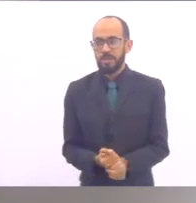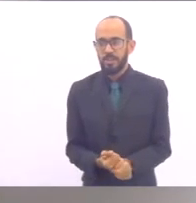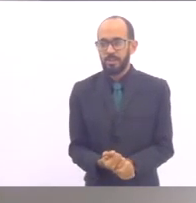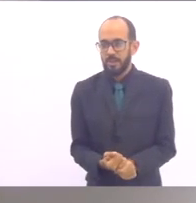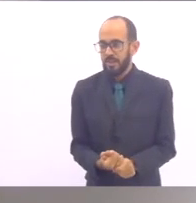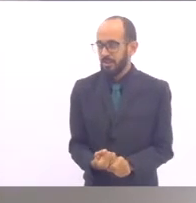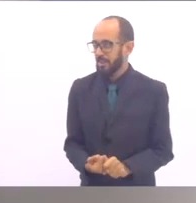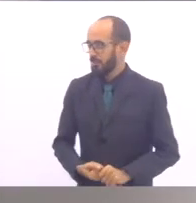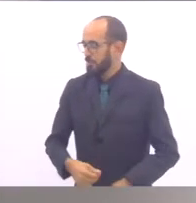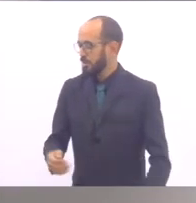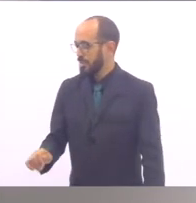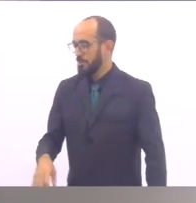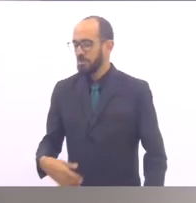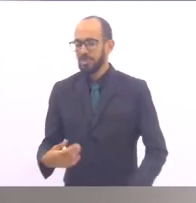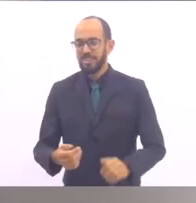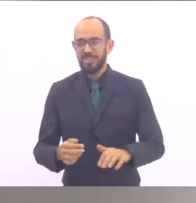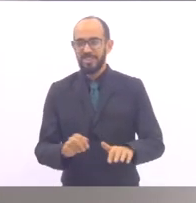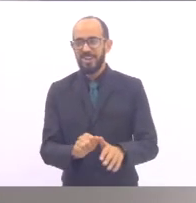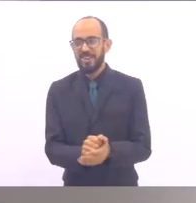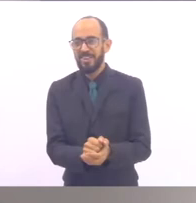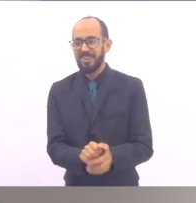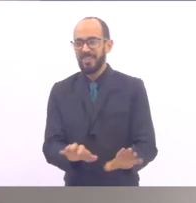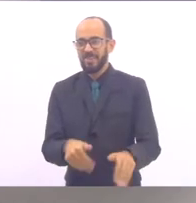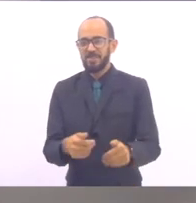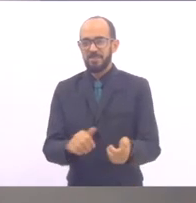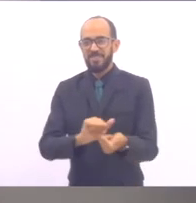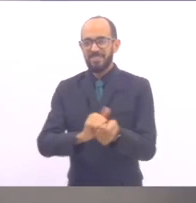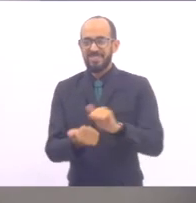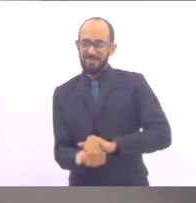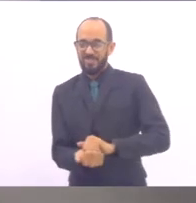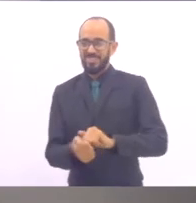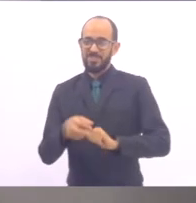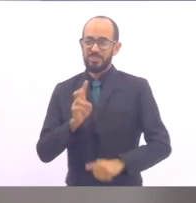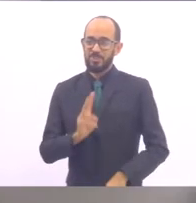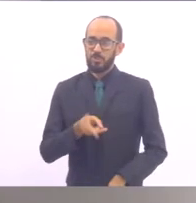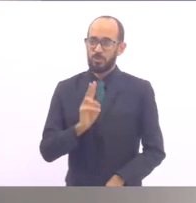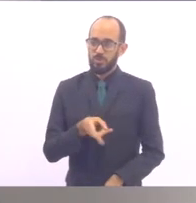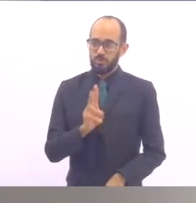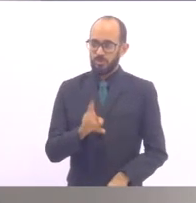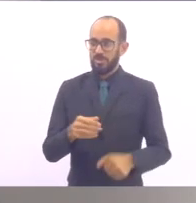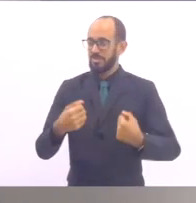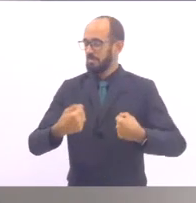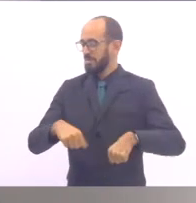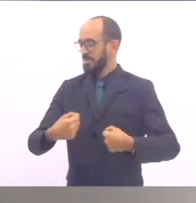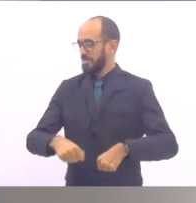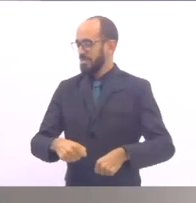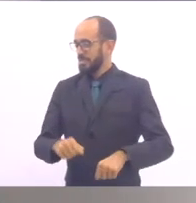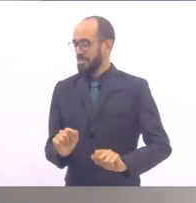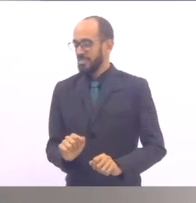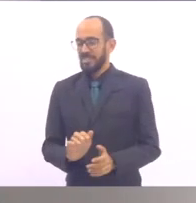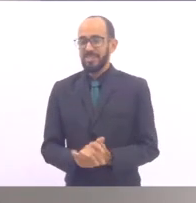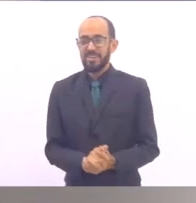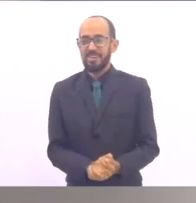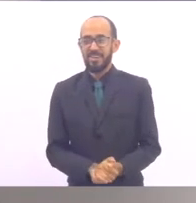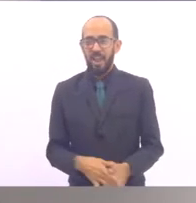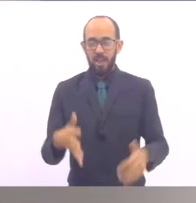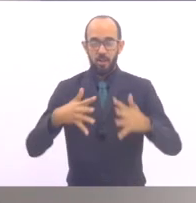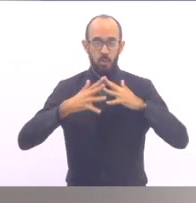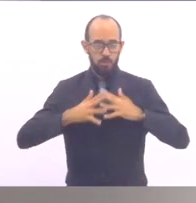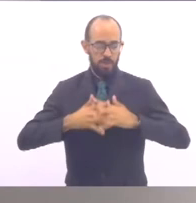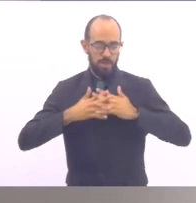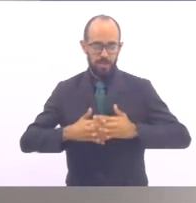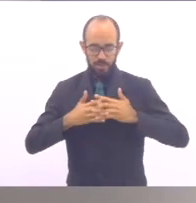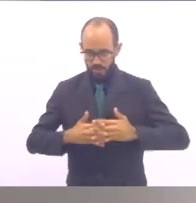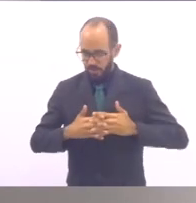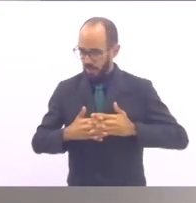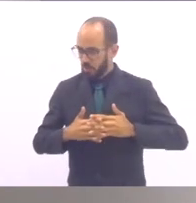necessário. Adaptações contínuas, cada vez mais, até porque a logística reversa hoje ela é bem complexa, está